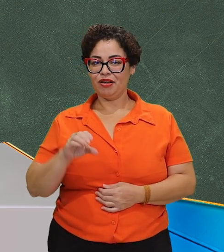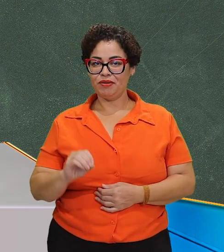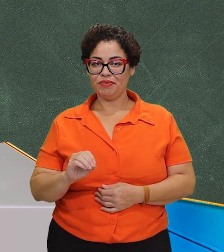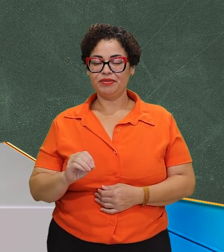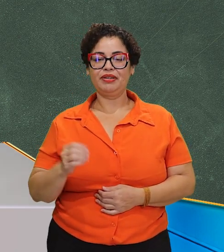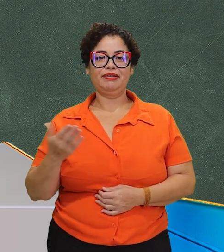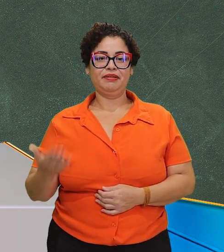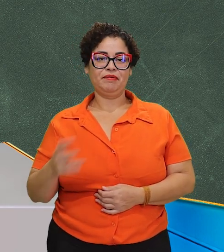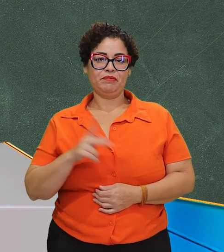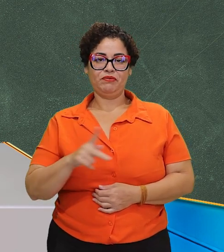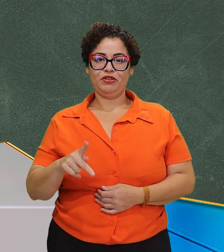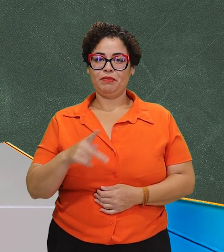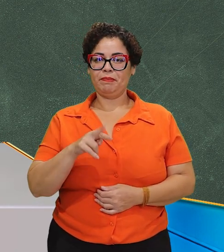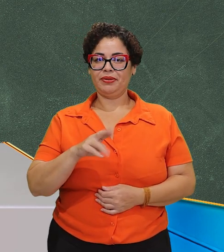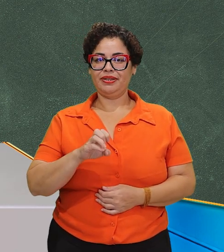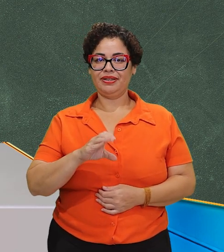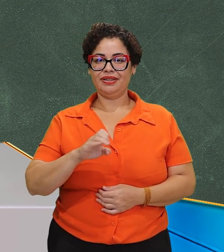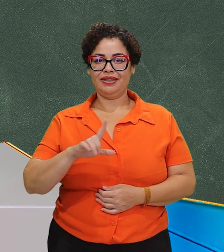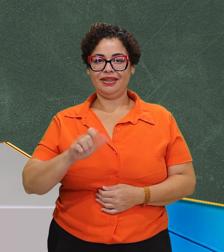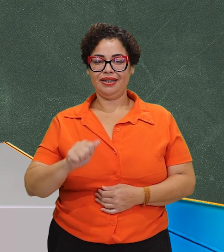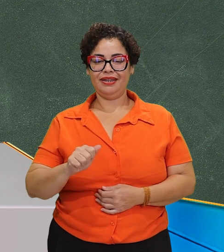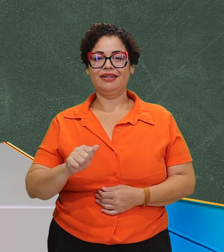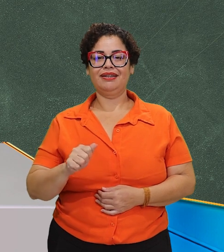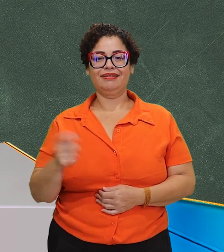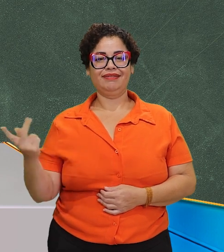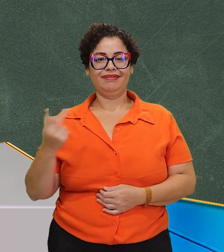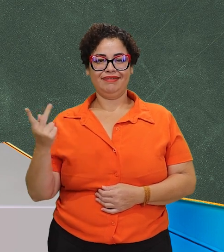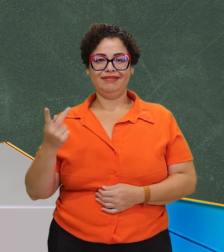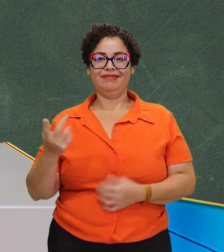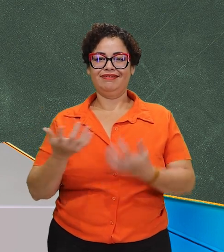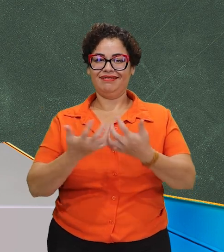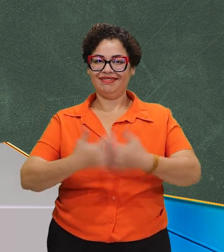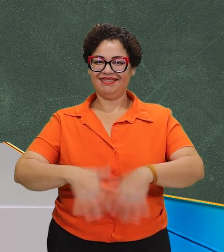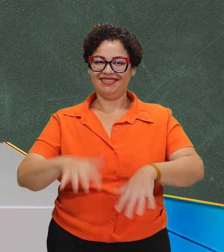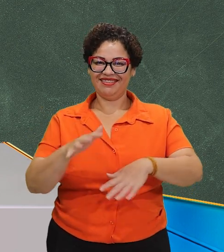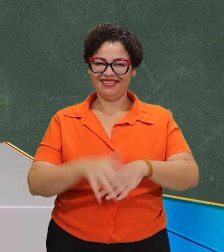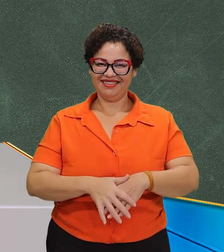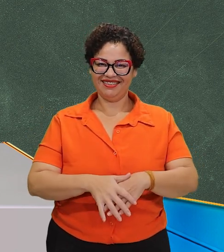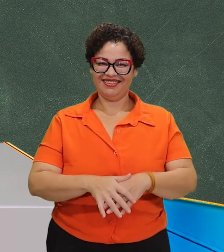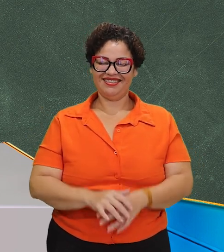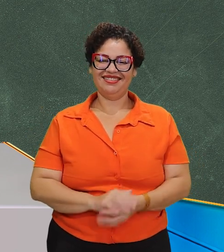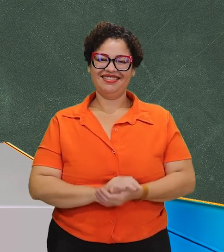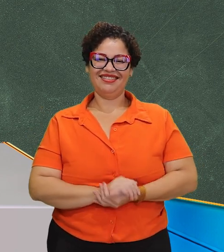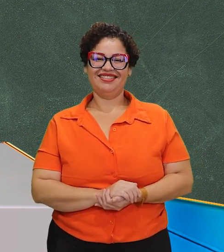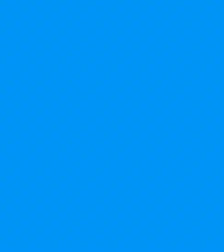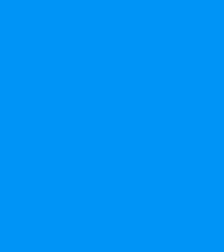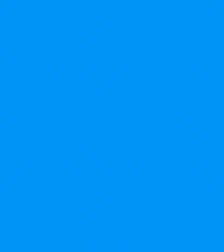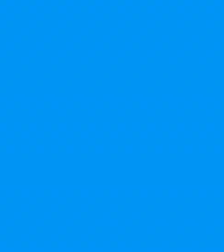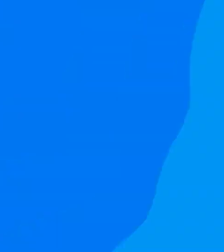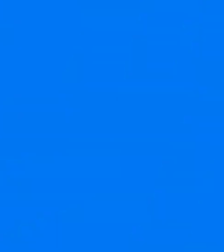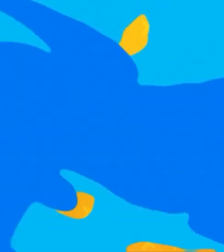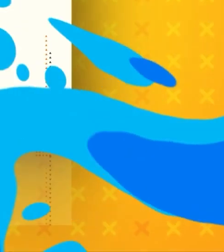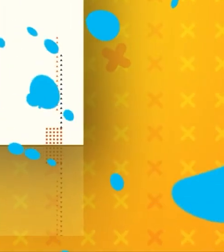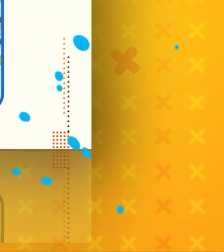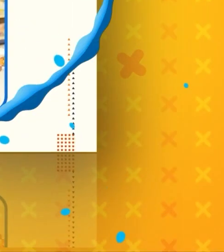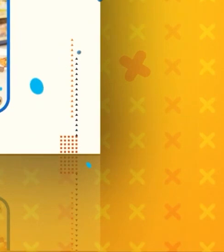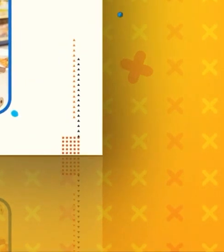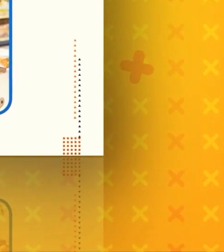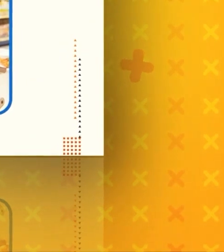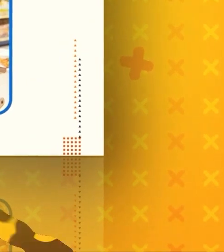da Rocha. E eu sou a professora Priscila Nascimento. E nós estamos no Deu Mate.